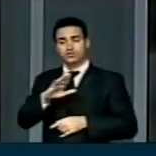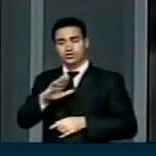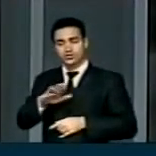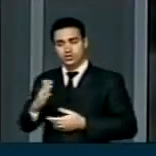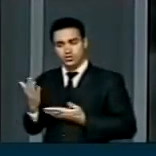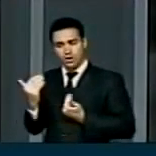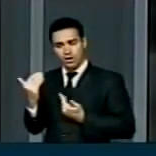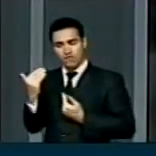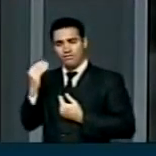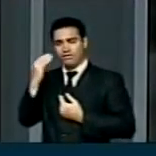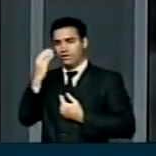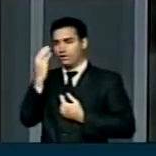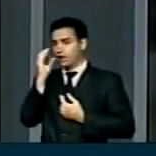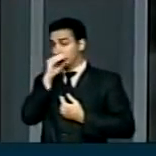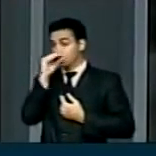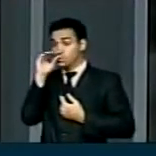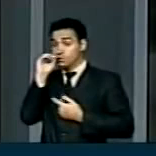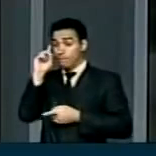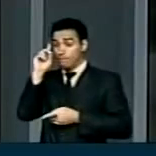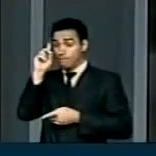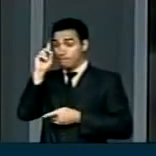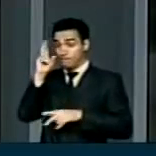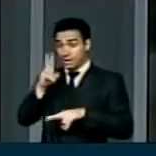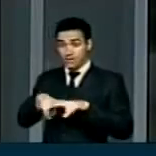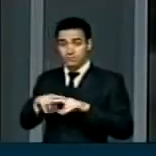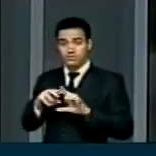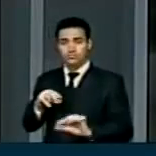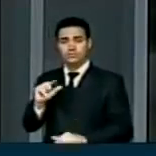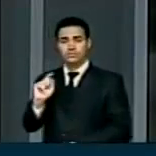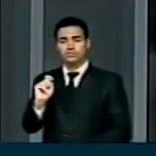presos por crime em geral, foi menor,